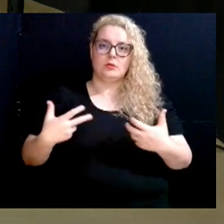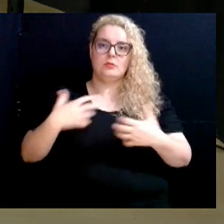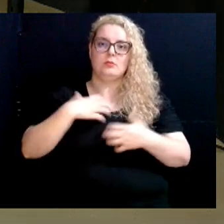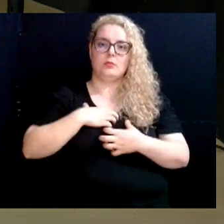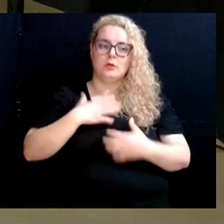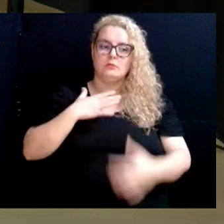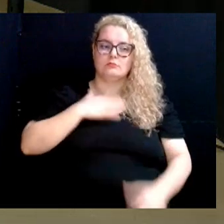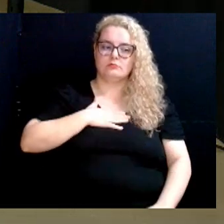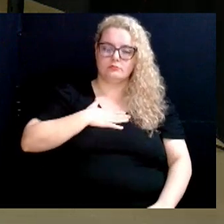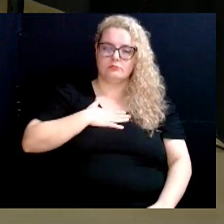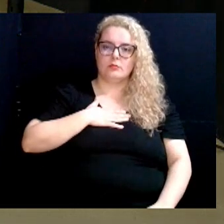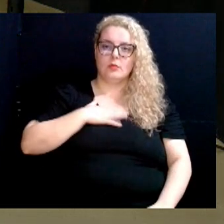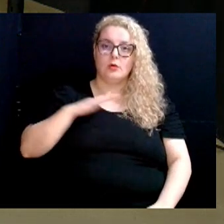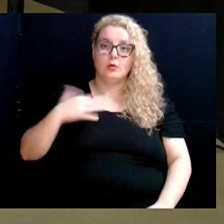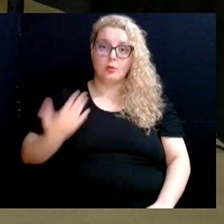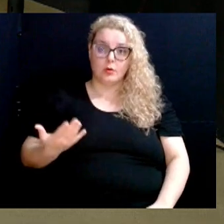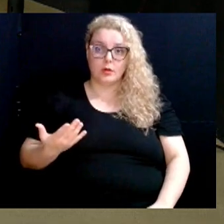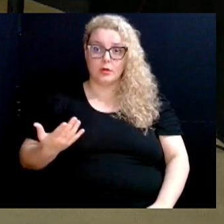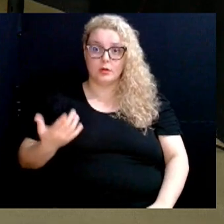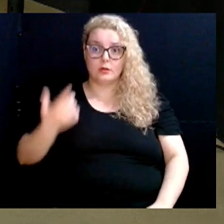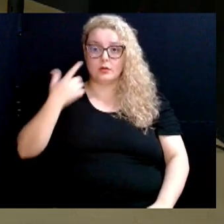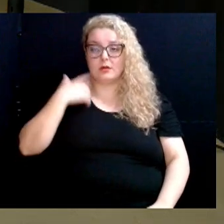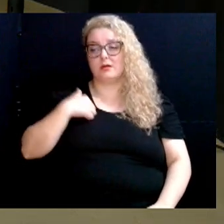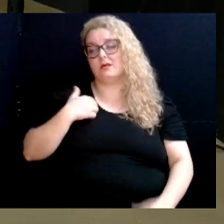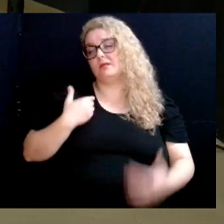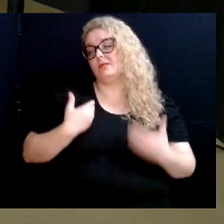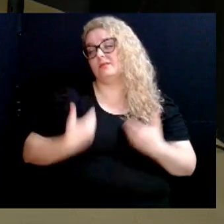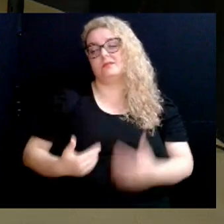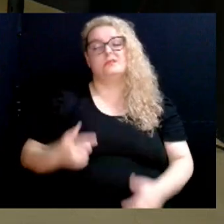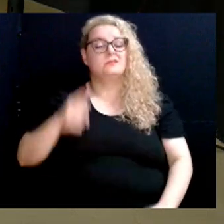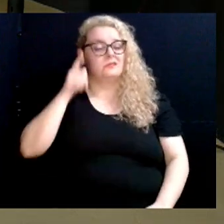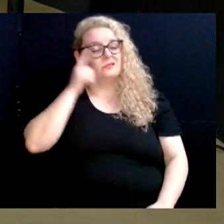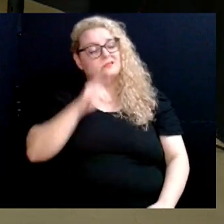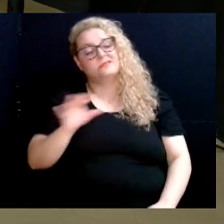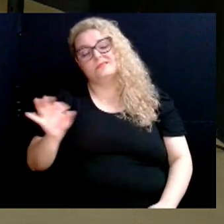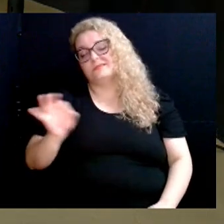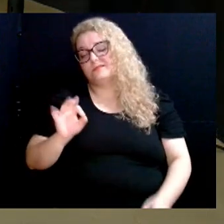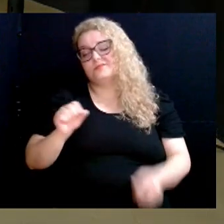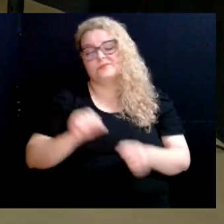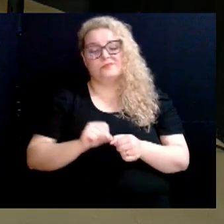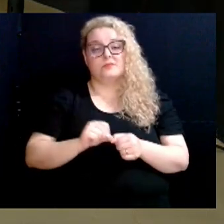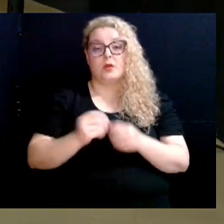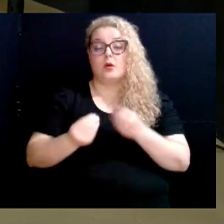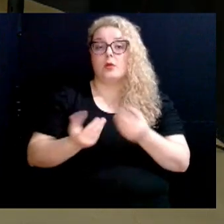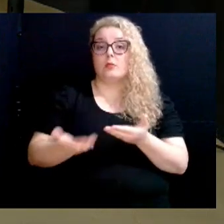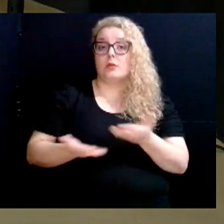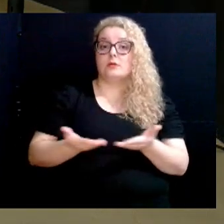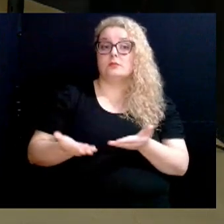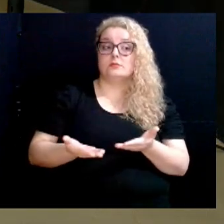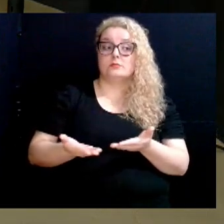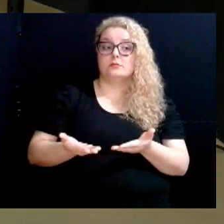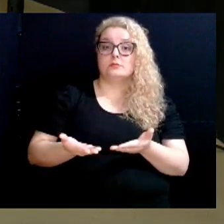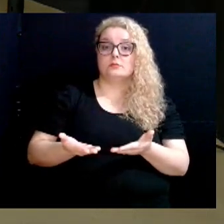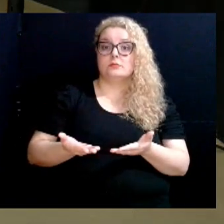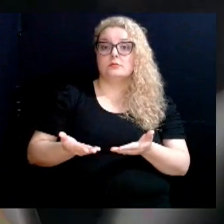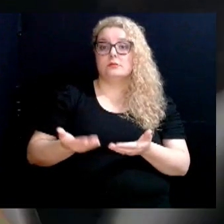mim. Quando então vem também, olha, eu estou tão cansada que eu não consigo fazer nada. Como driblar isso? A gente tem os dois lados, né, André? Tem os dois